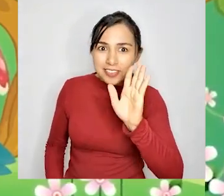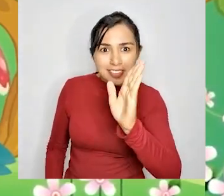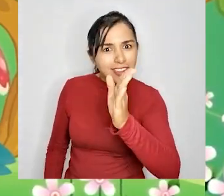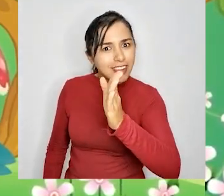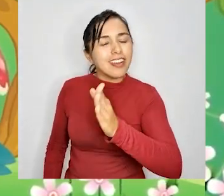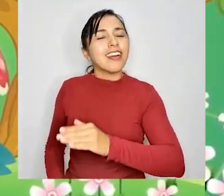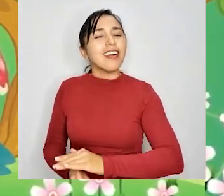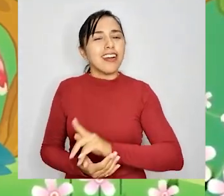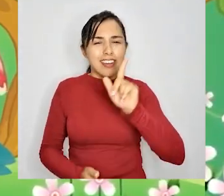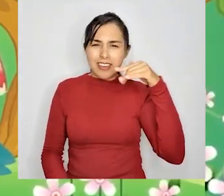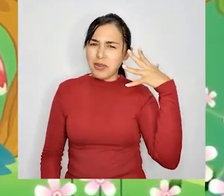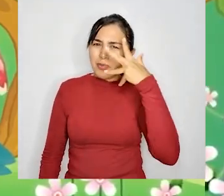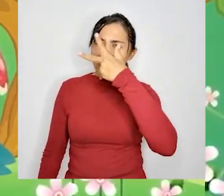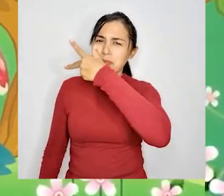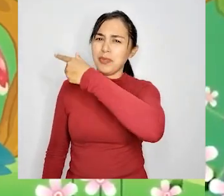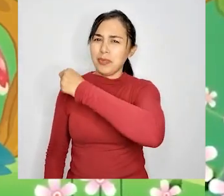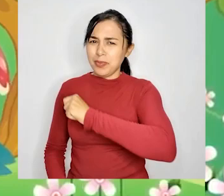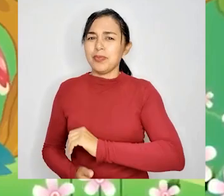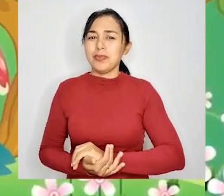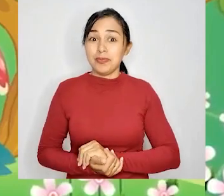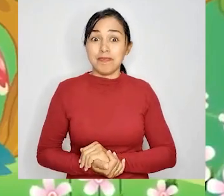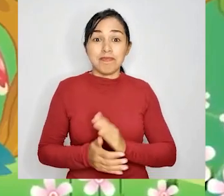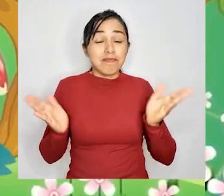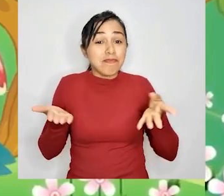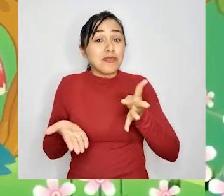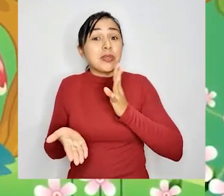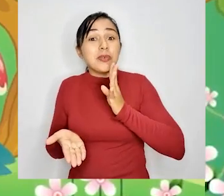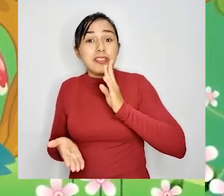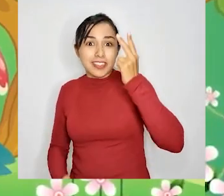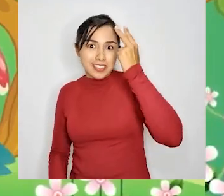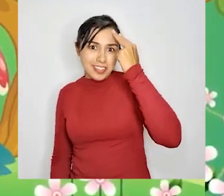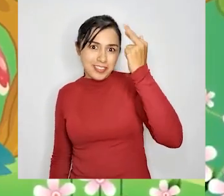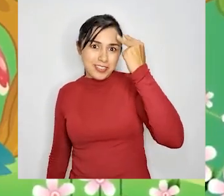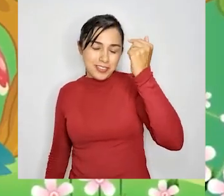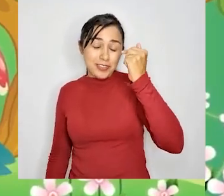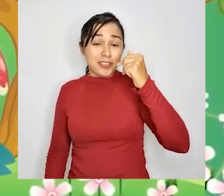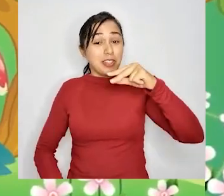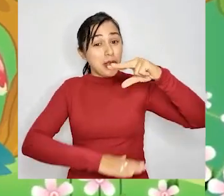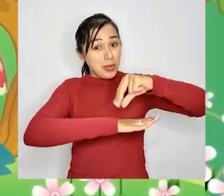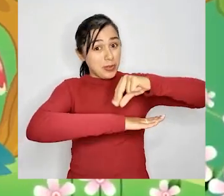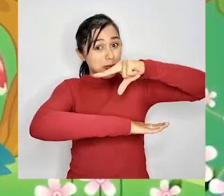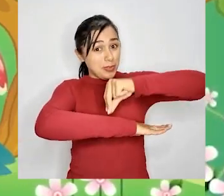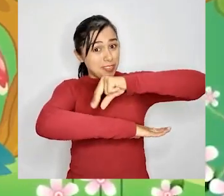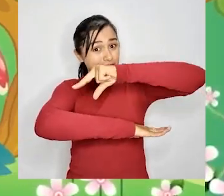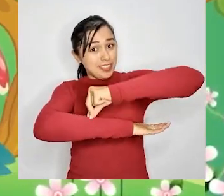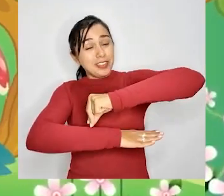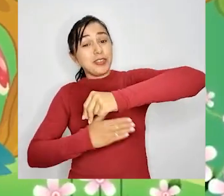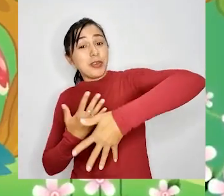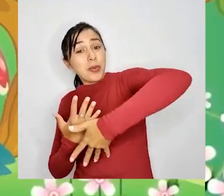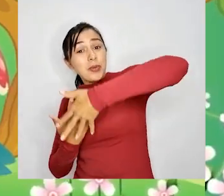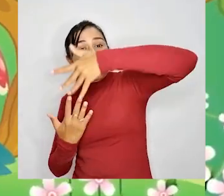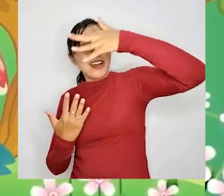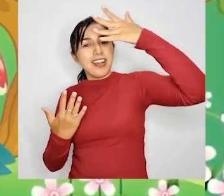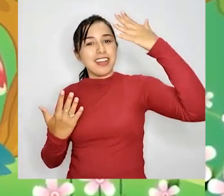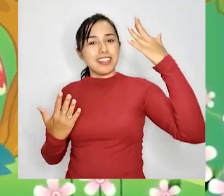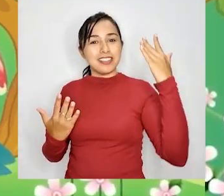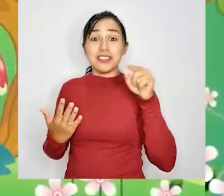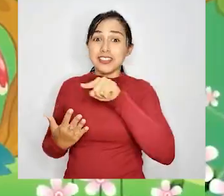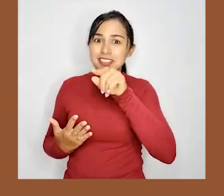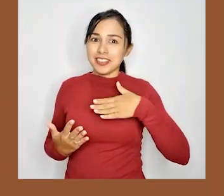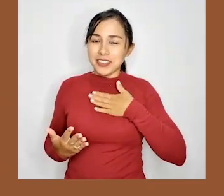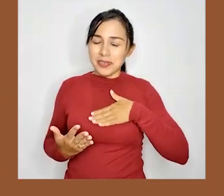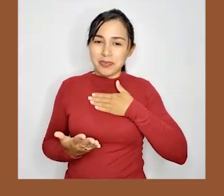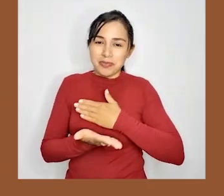viu? É muito bonito, não é mesmo? Vamos conhecer a história do grilo e o arco-íris? Você vai gostar. Vai